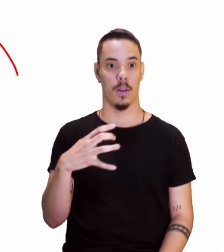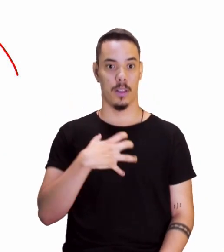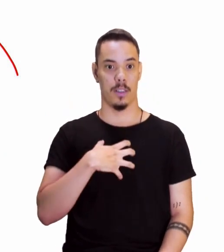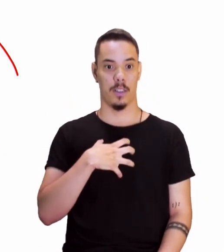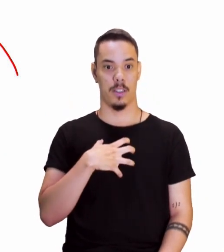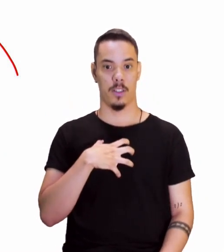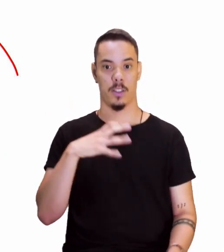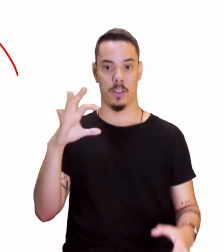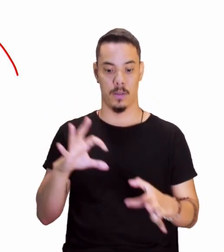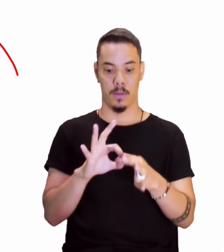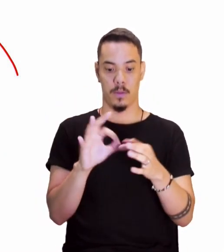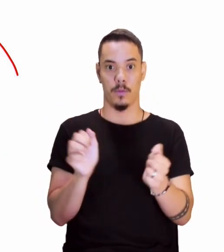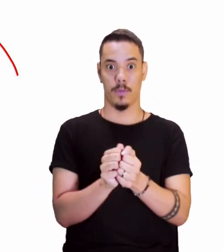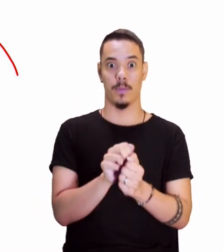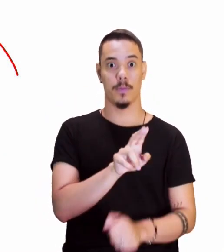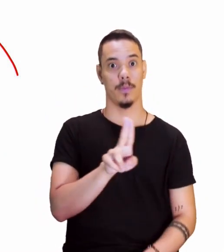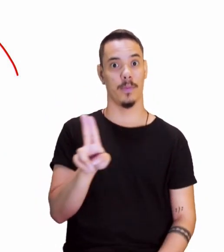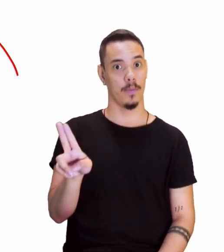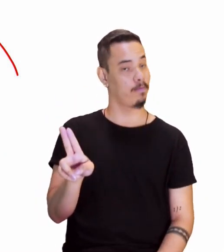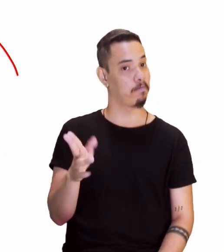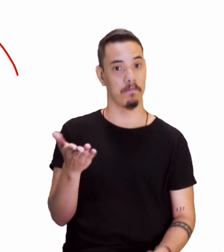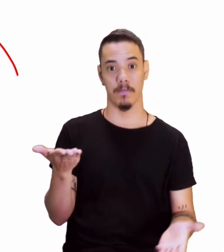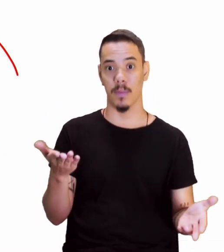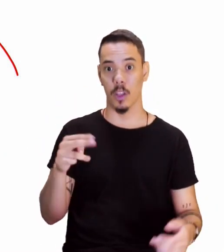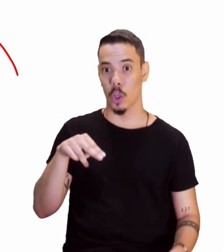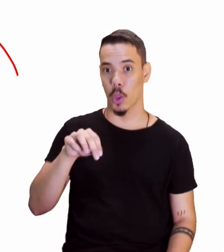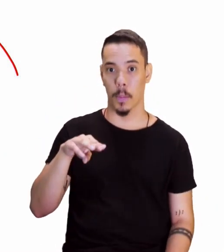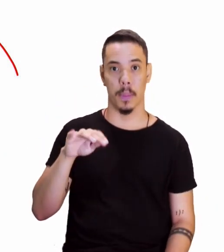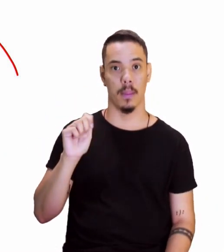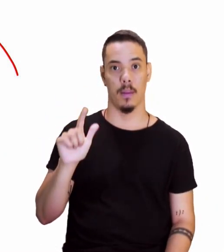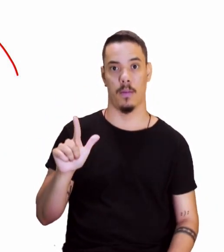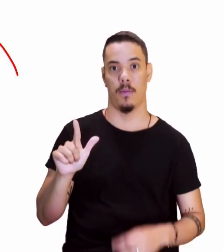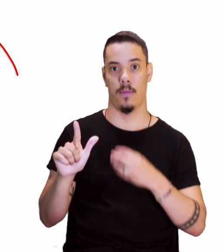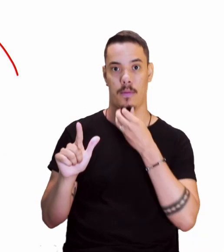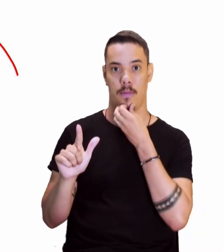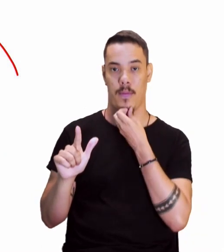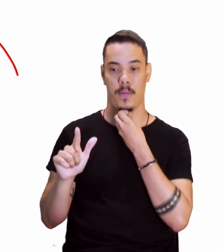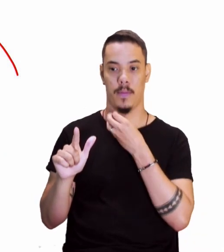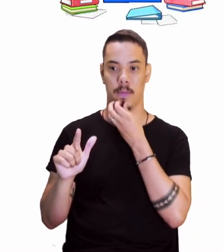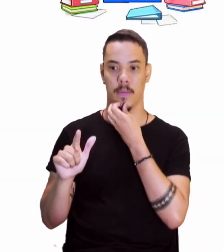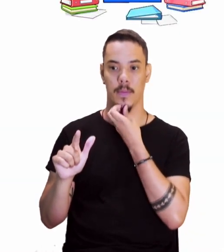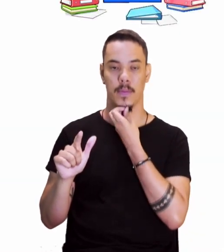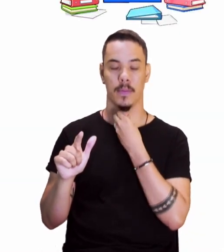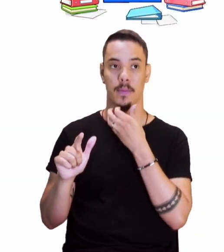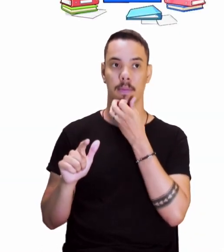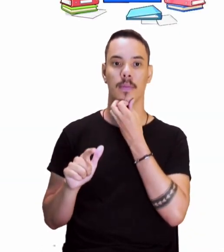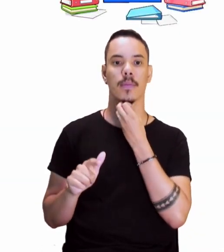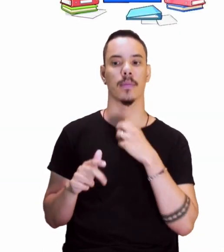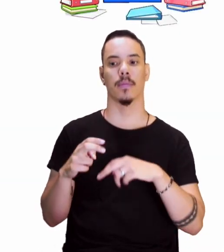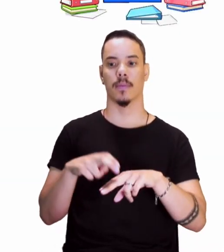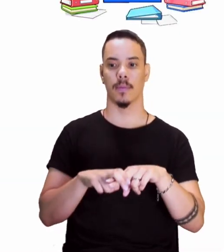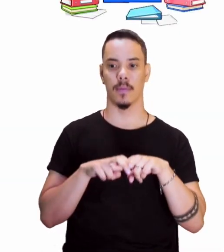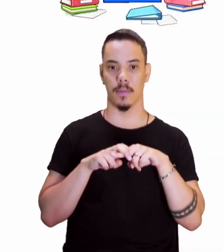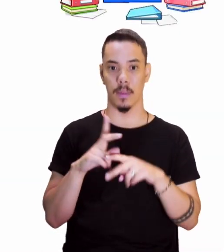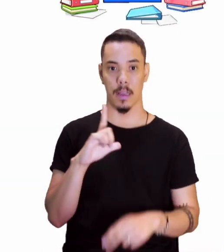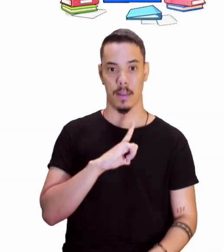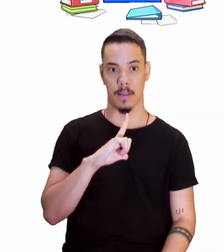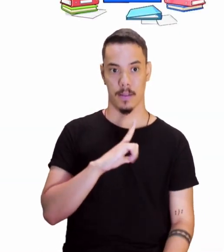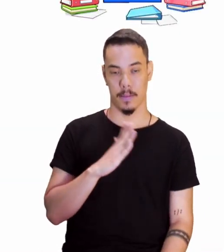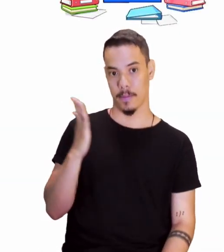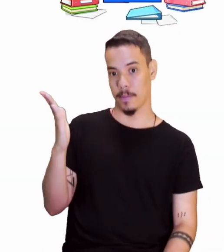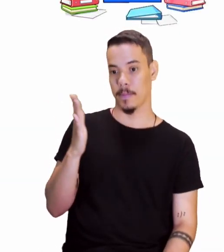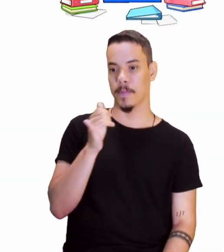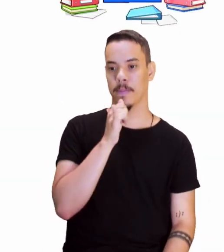do nome. Nominal, tá bom? Então, vamos lá. Temos aqui